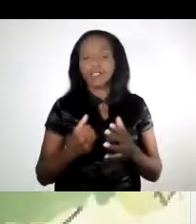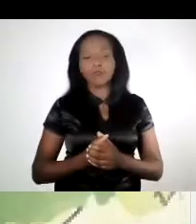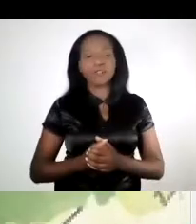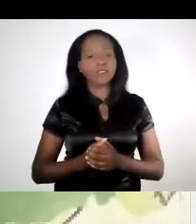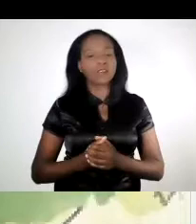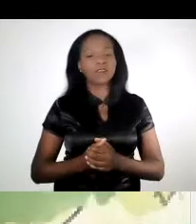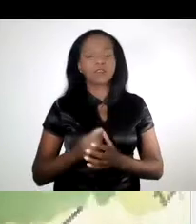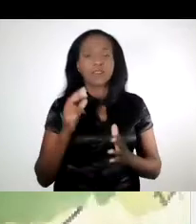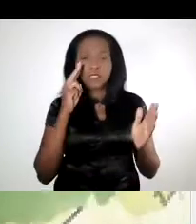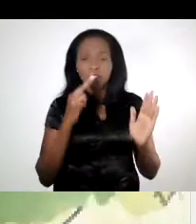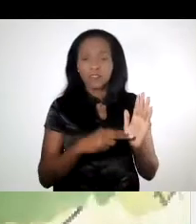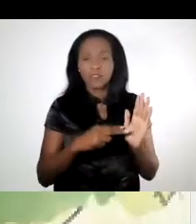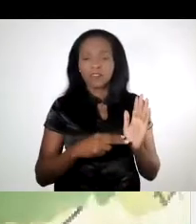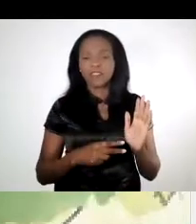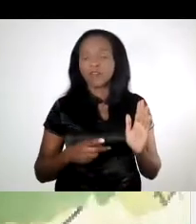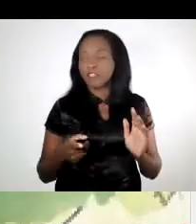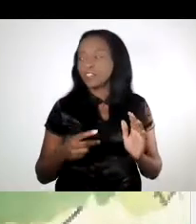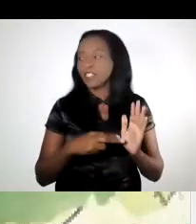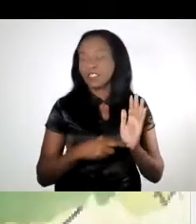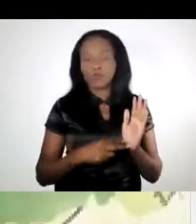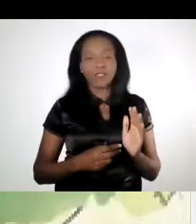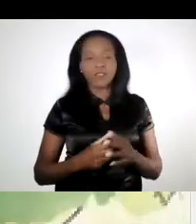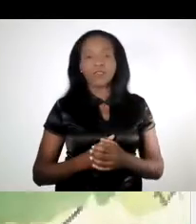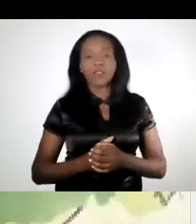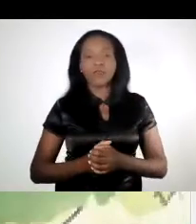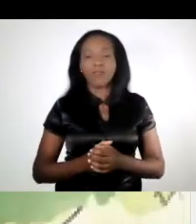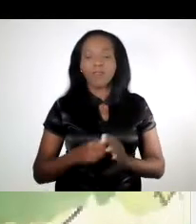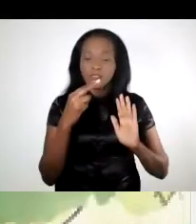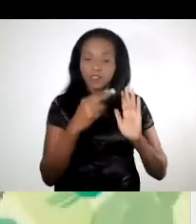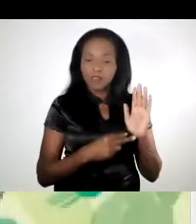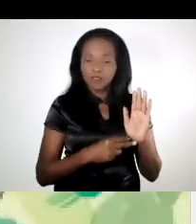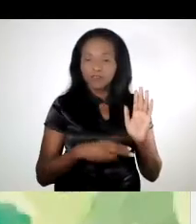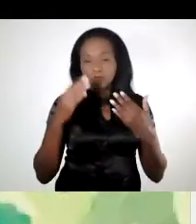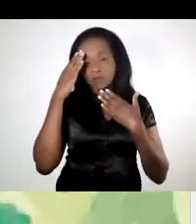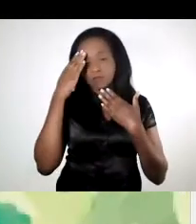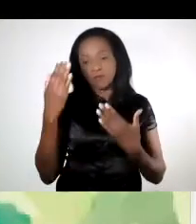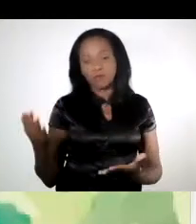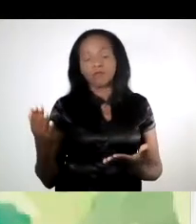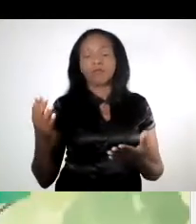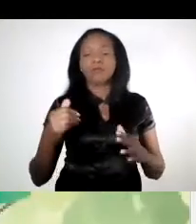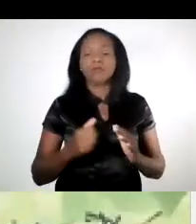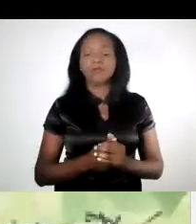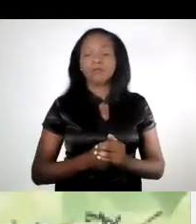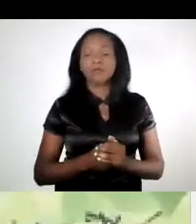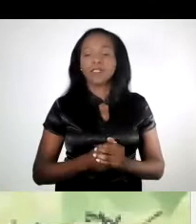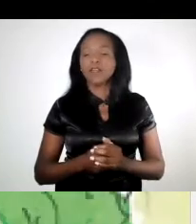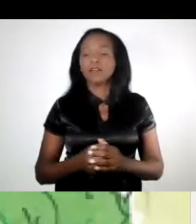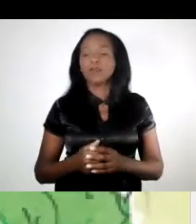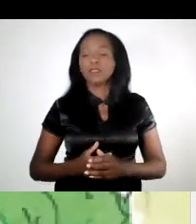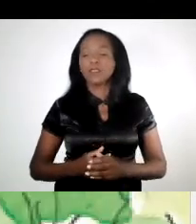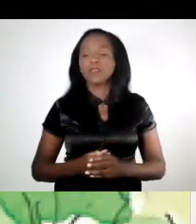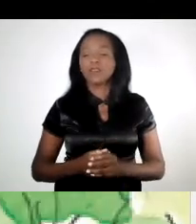estão vendo? Isso. Sim. Obrigada, Cariola. Roça é Vida.